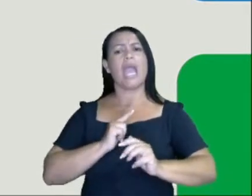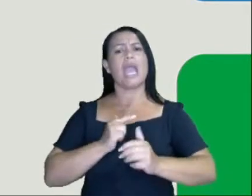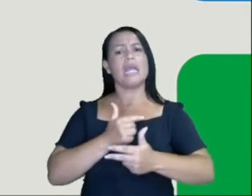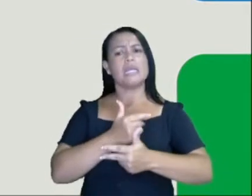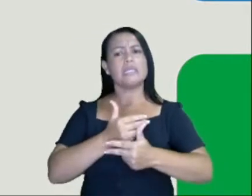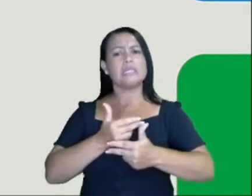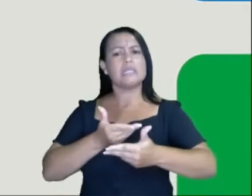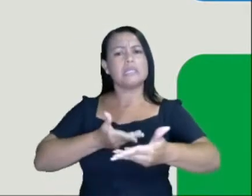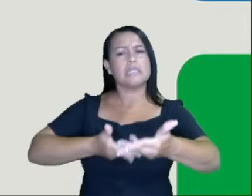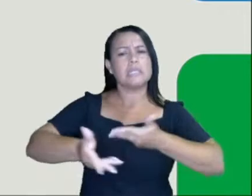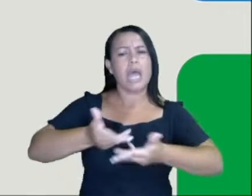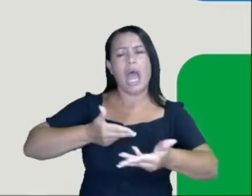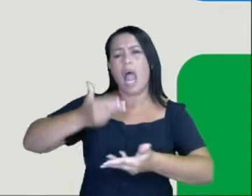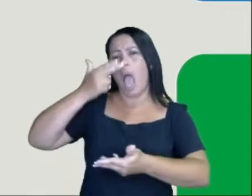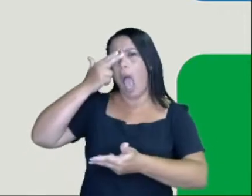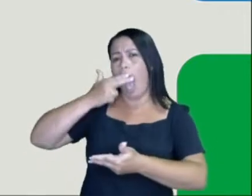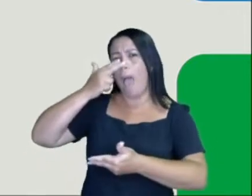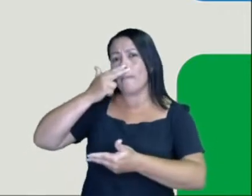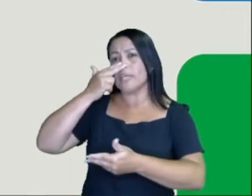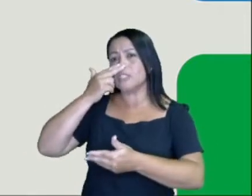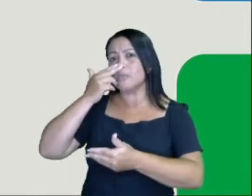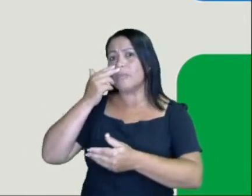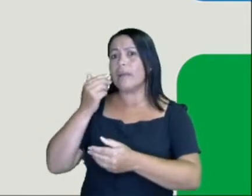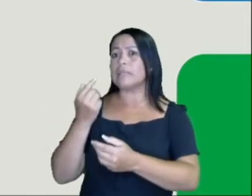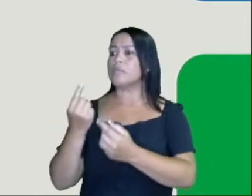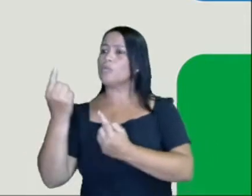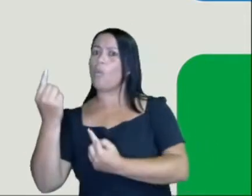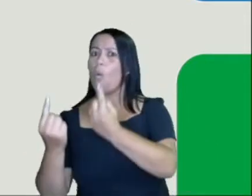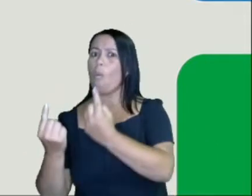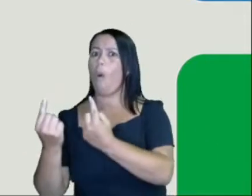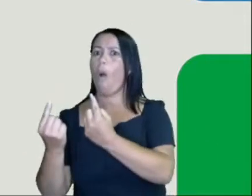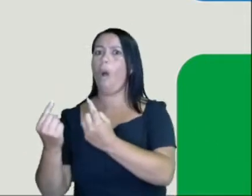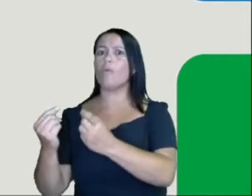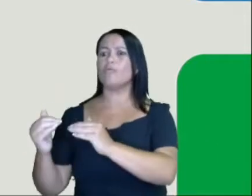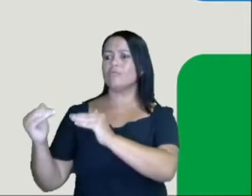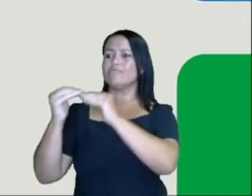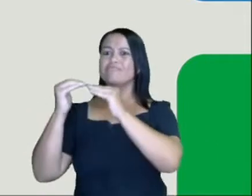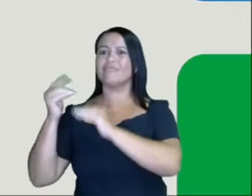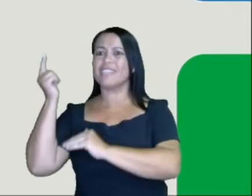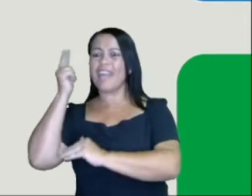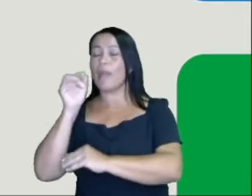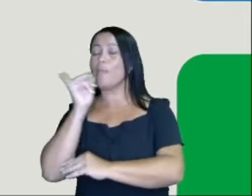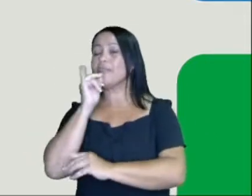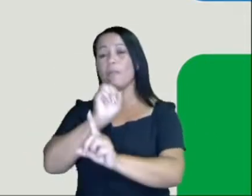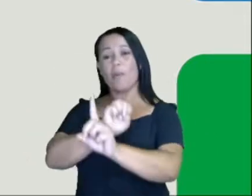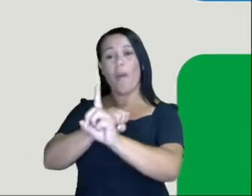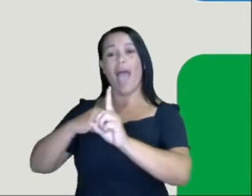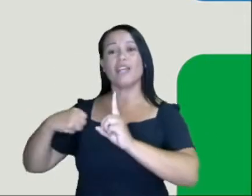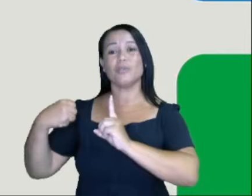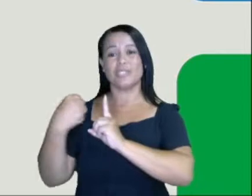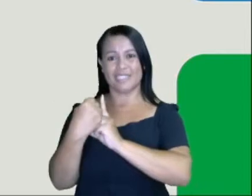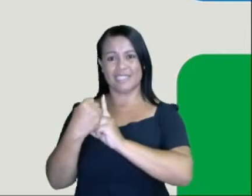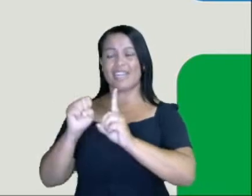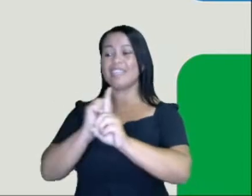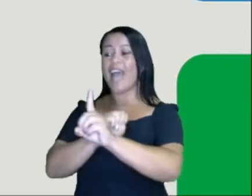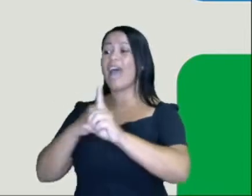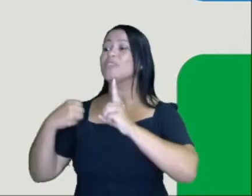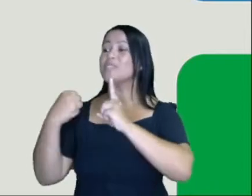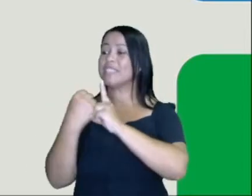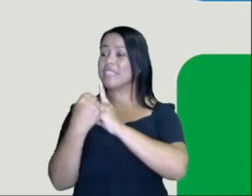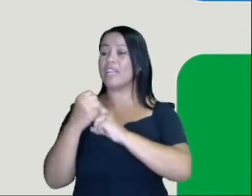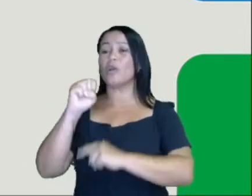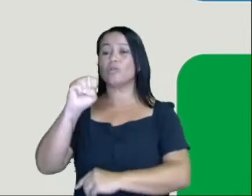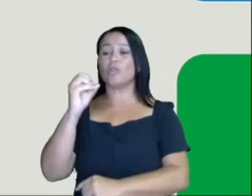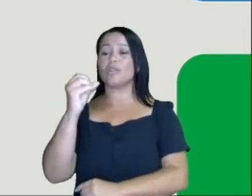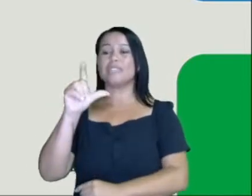espécie em que ambos se beneficiam. No caso, a sociedade. A sociedade é